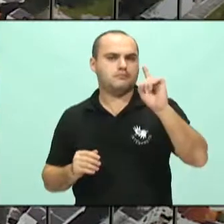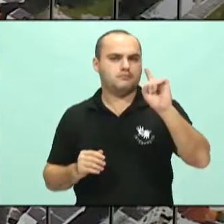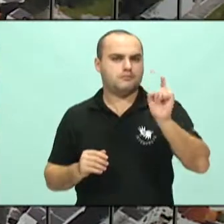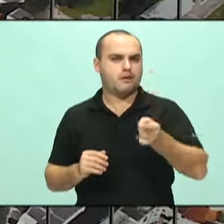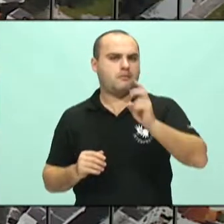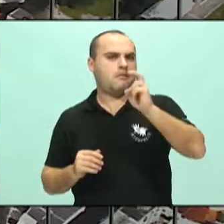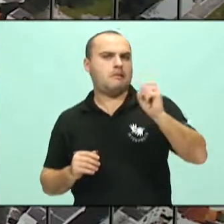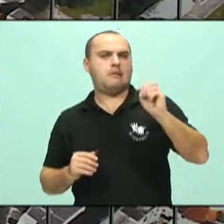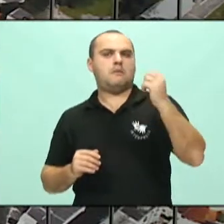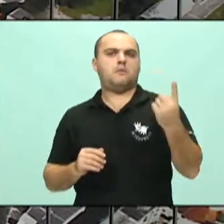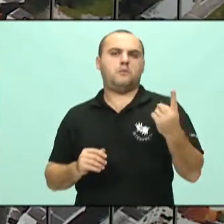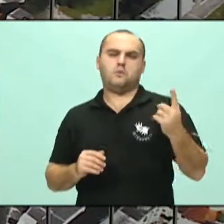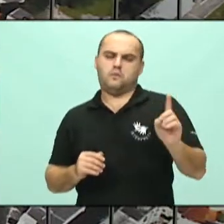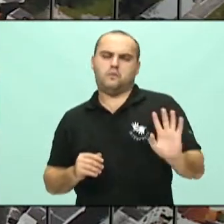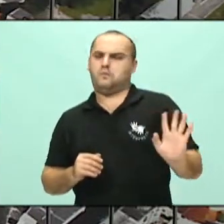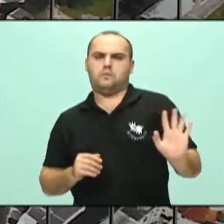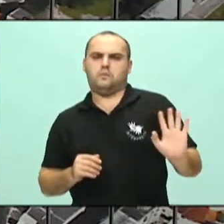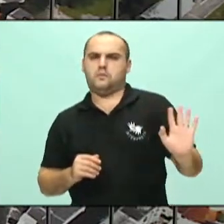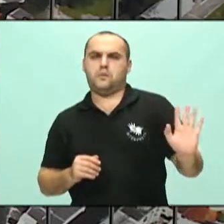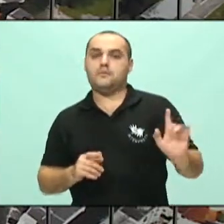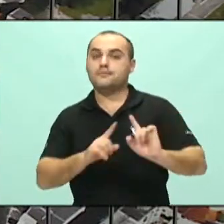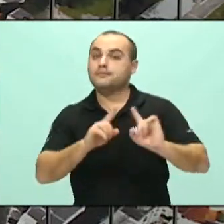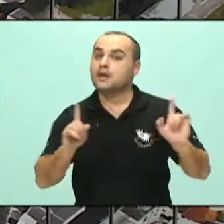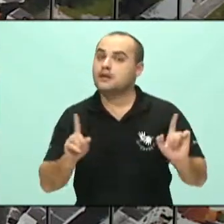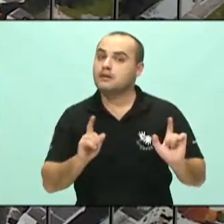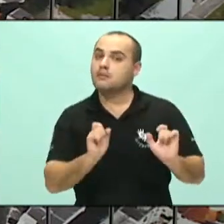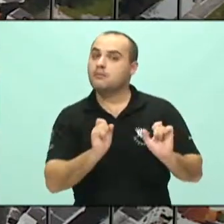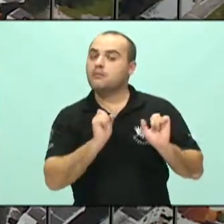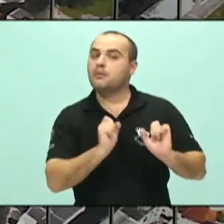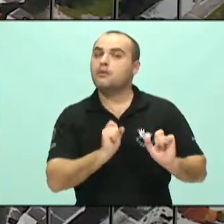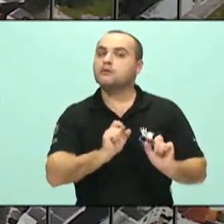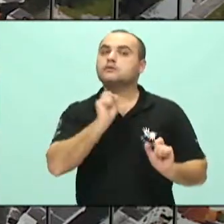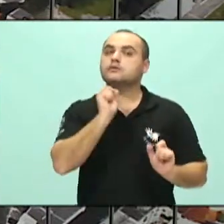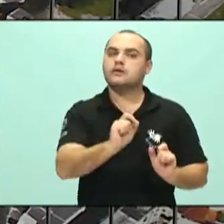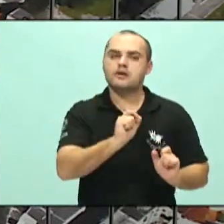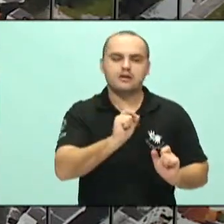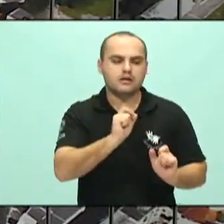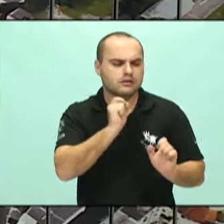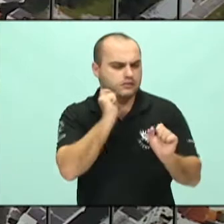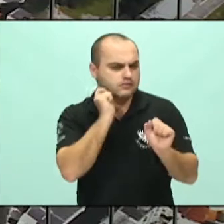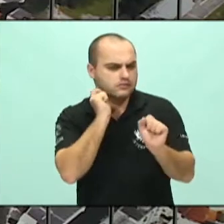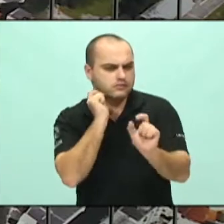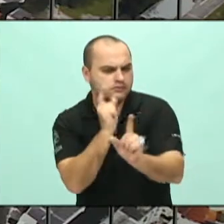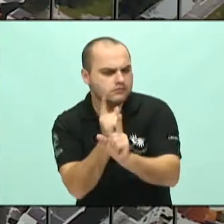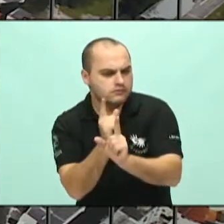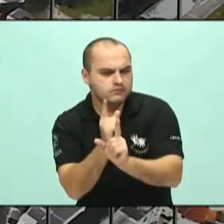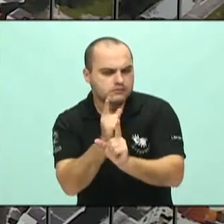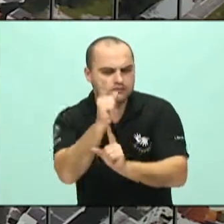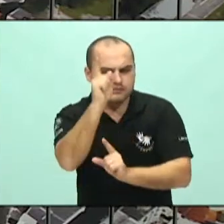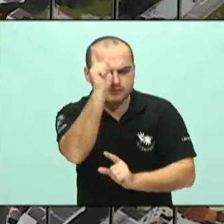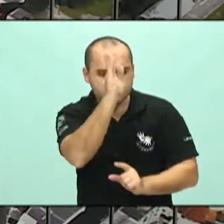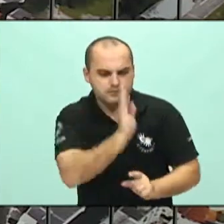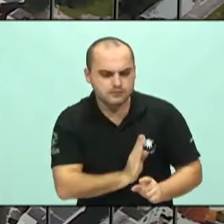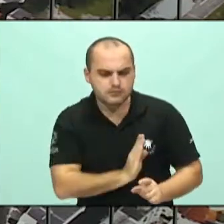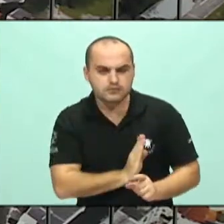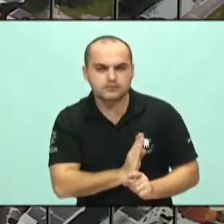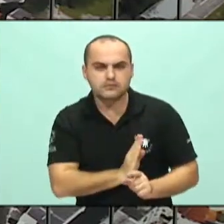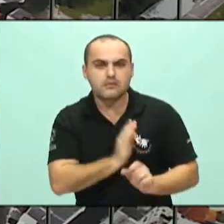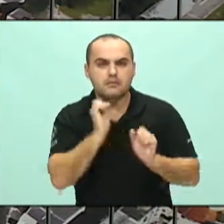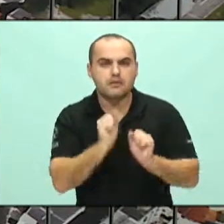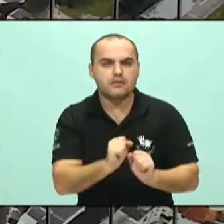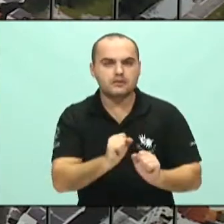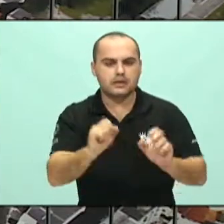fazer isso. Mas ele pode abordar o achamento do Brasil, o descobrimento do Brasil, de